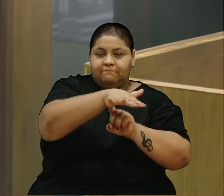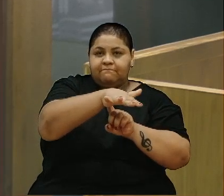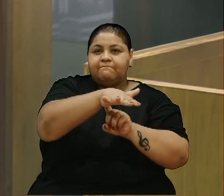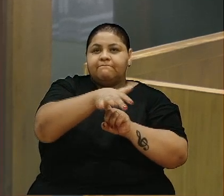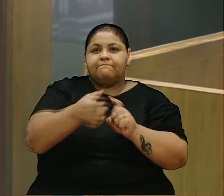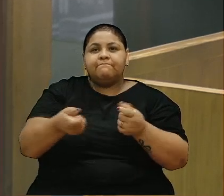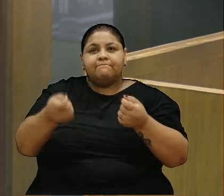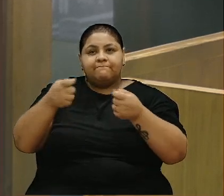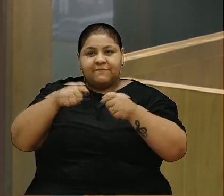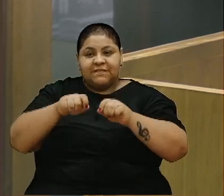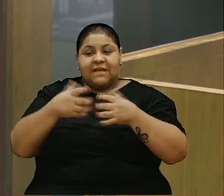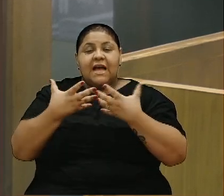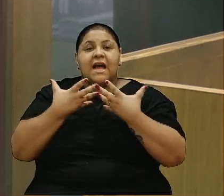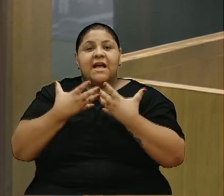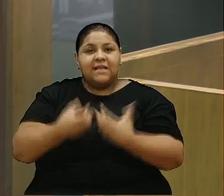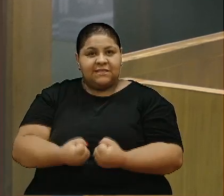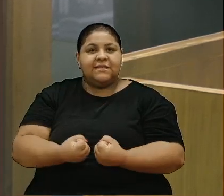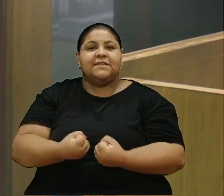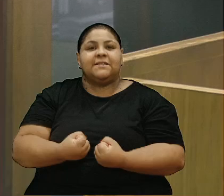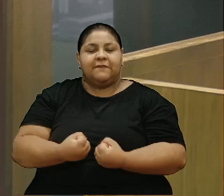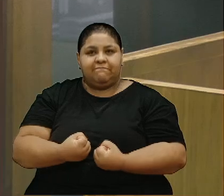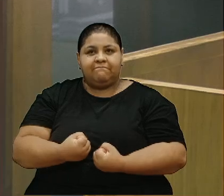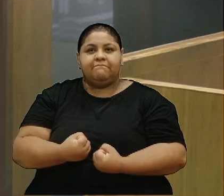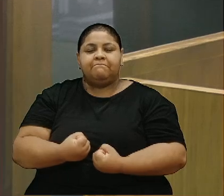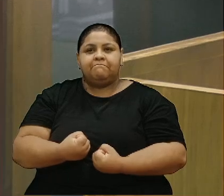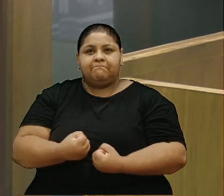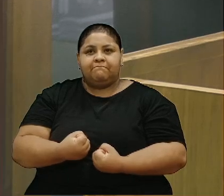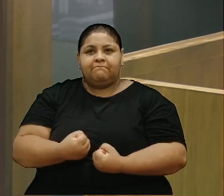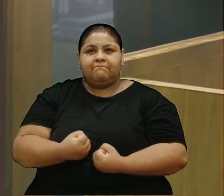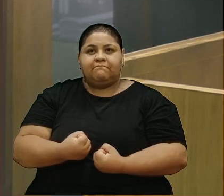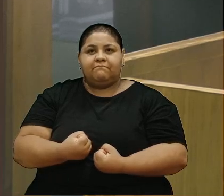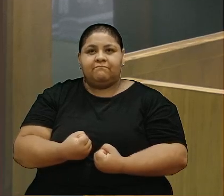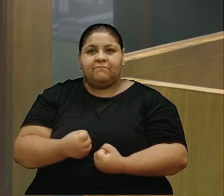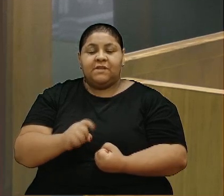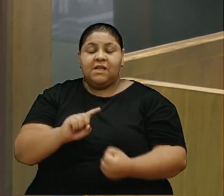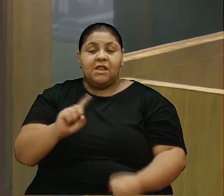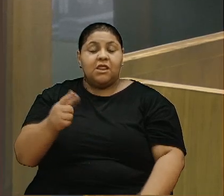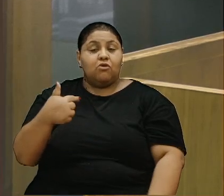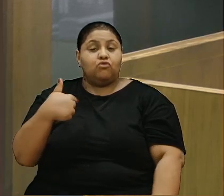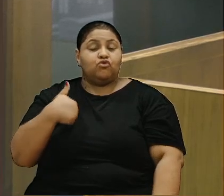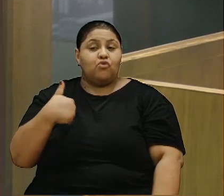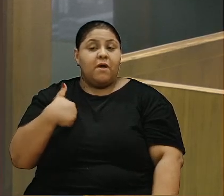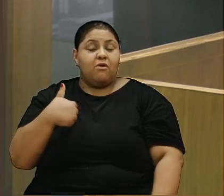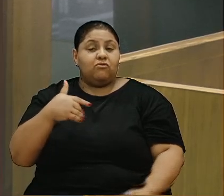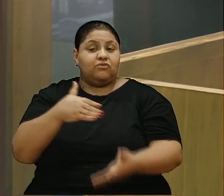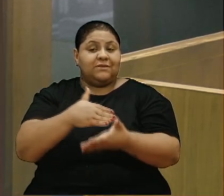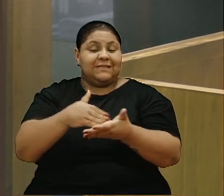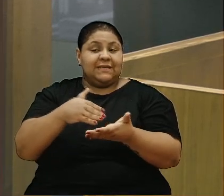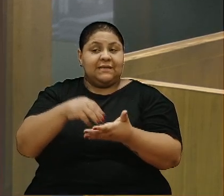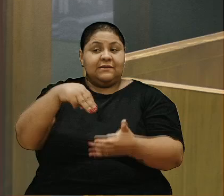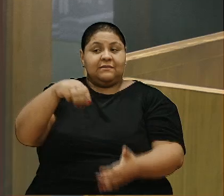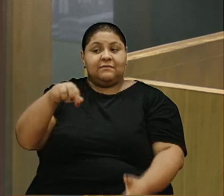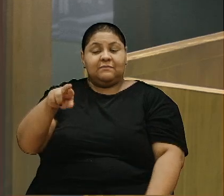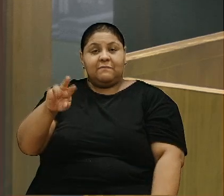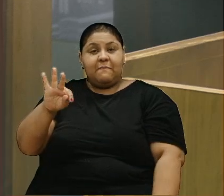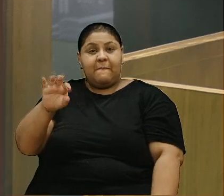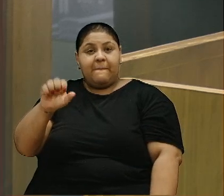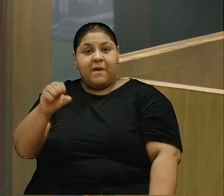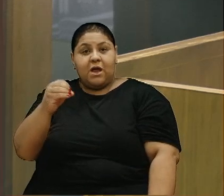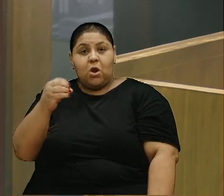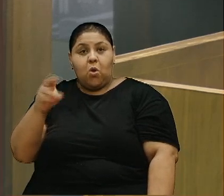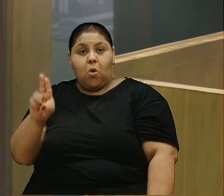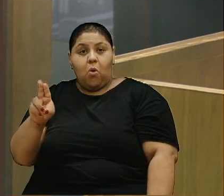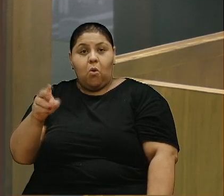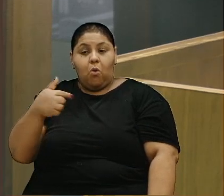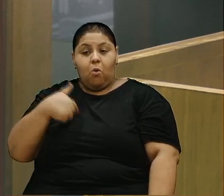precisa abraçar esta causa. Não sou eu, secretária Marta, ou a minha equipe,